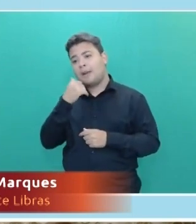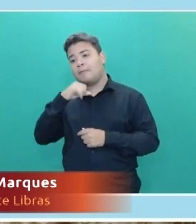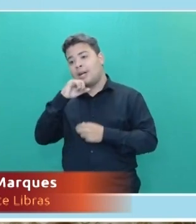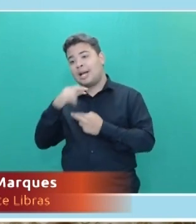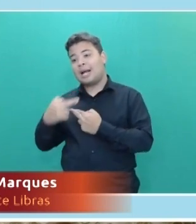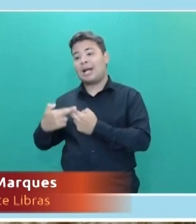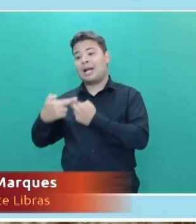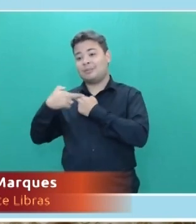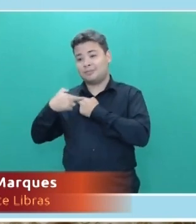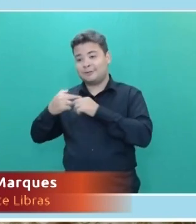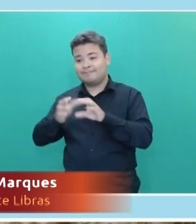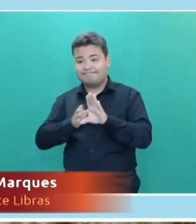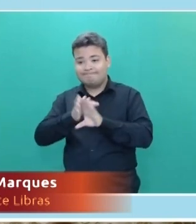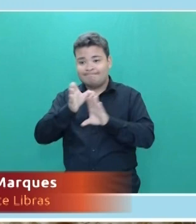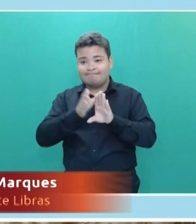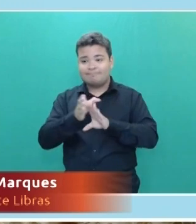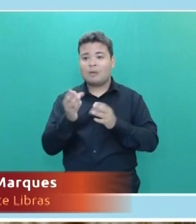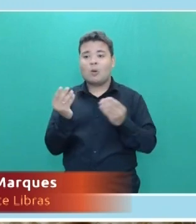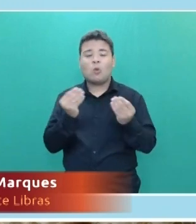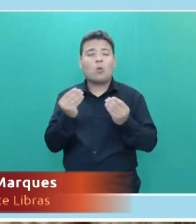também não entrar